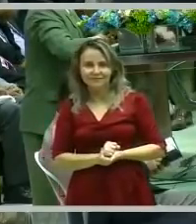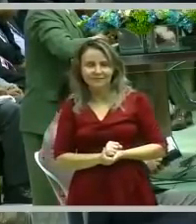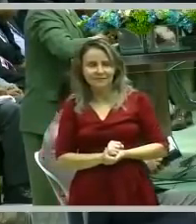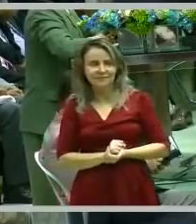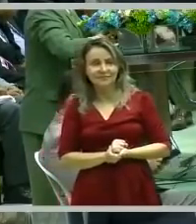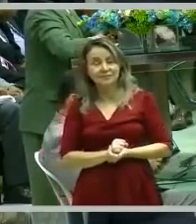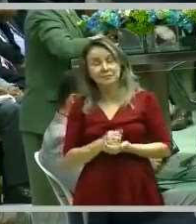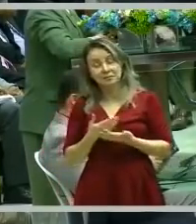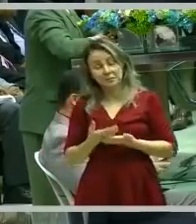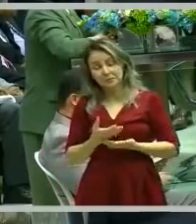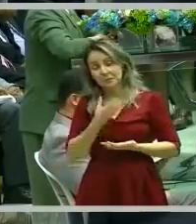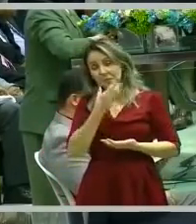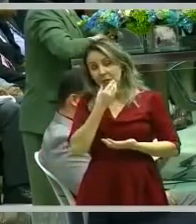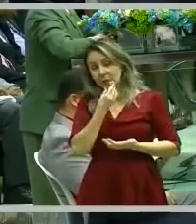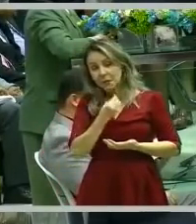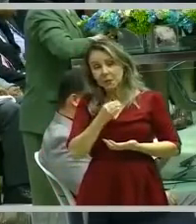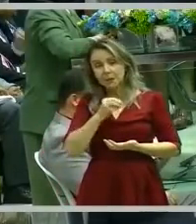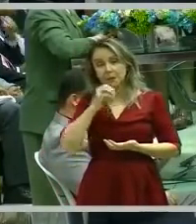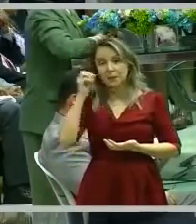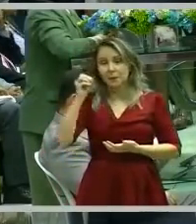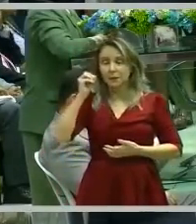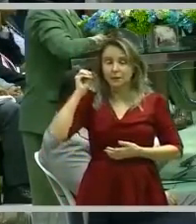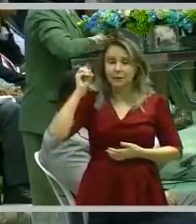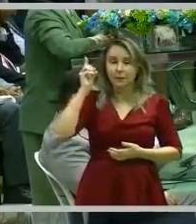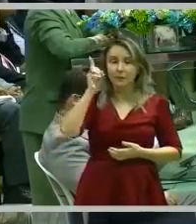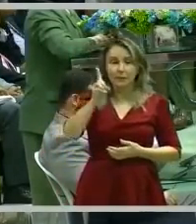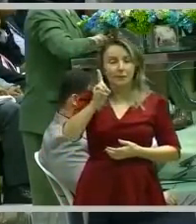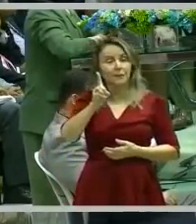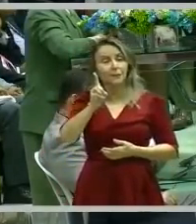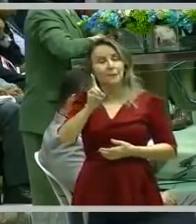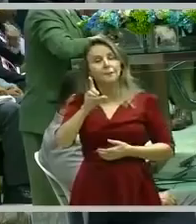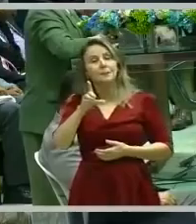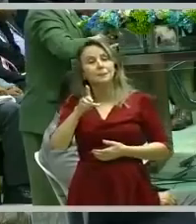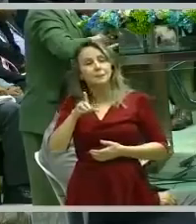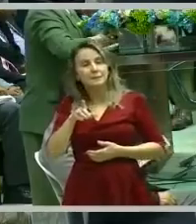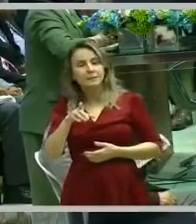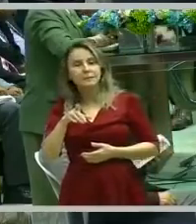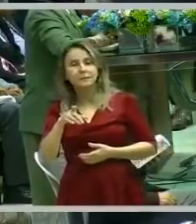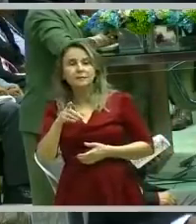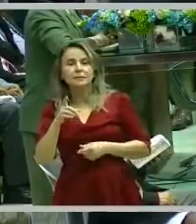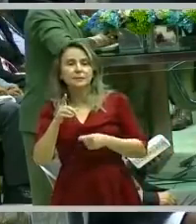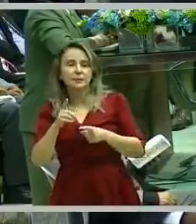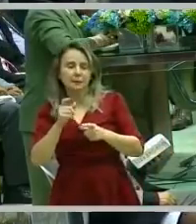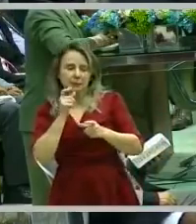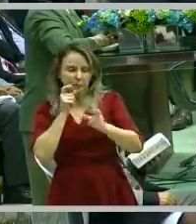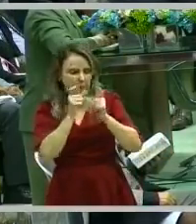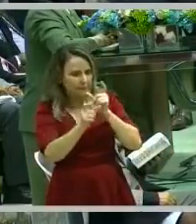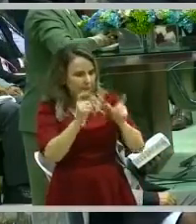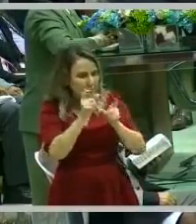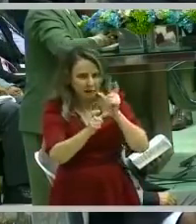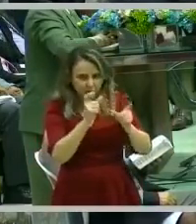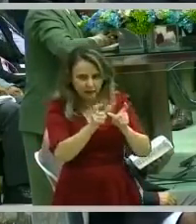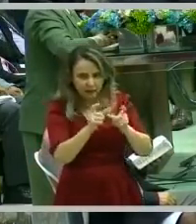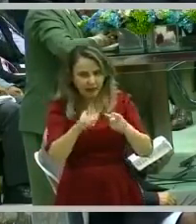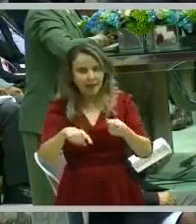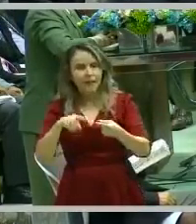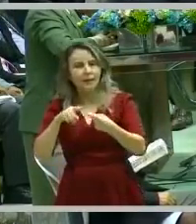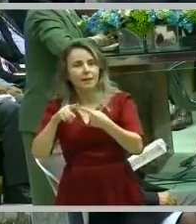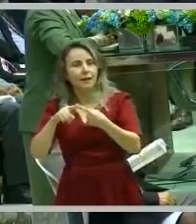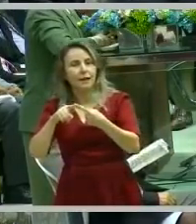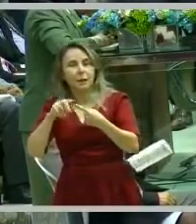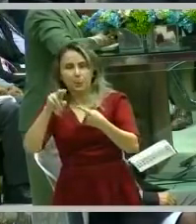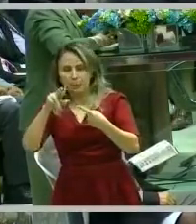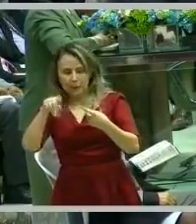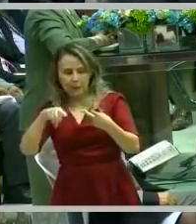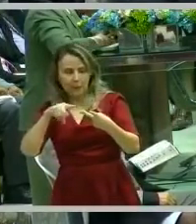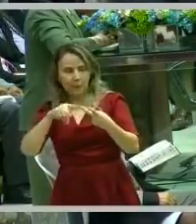Então Davi, irmão, ele foi xingado por Eliabe e ele foi xingado pelo gigante. Então você vai enfrentar, o que é que nós aprendemos pelo